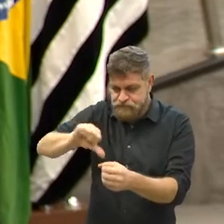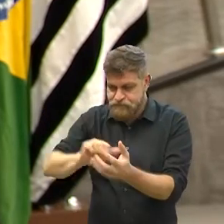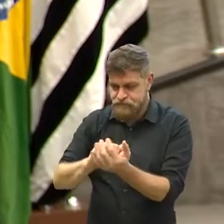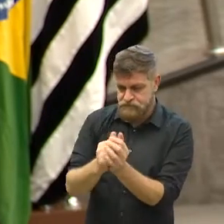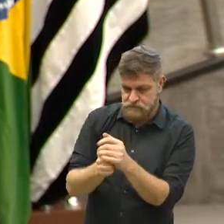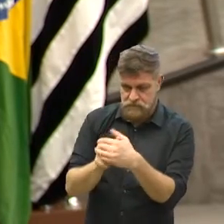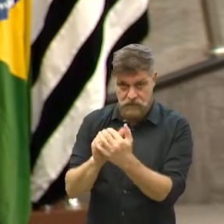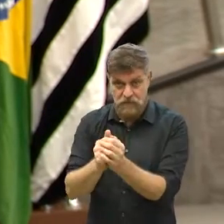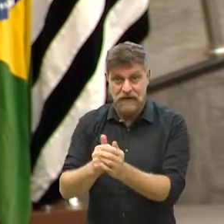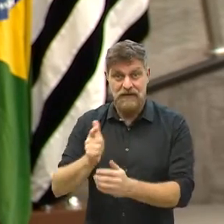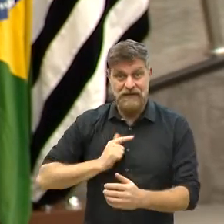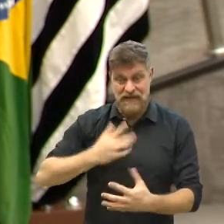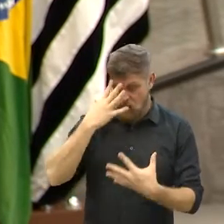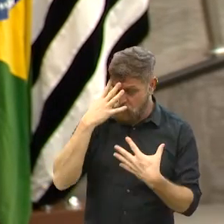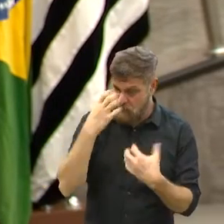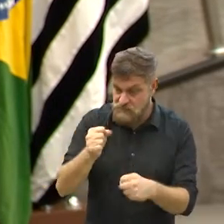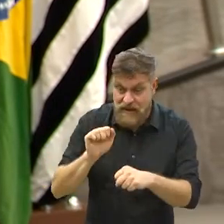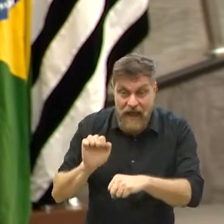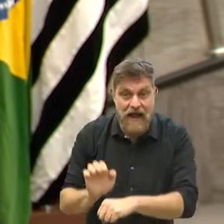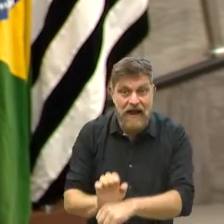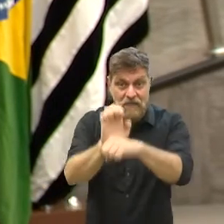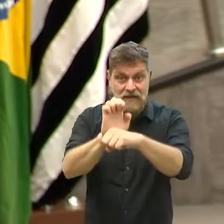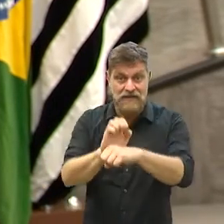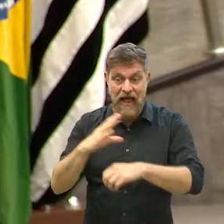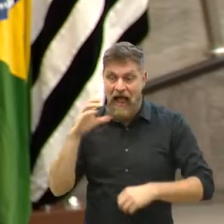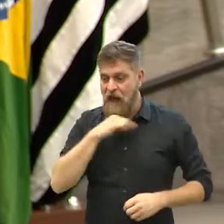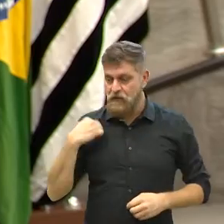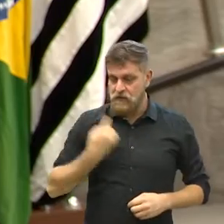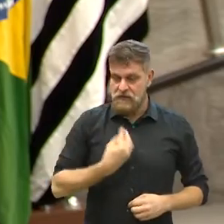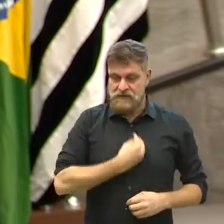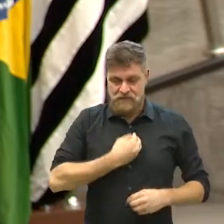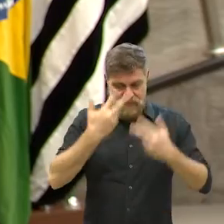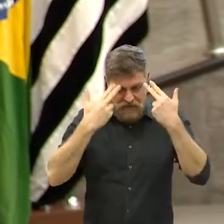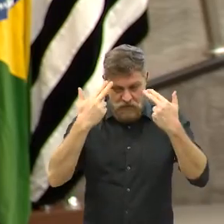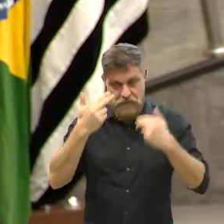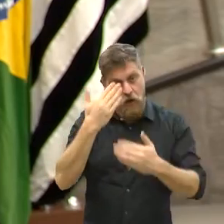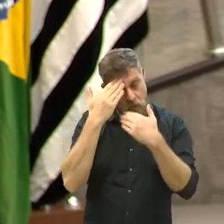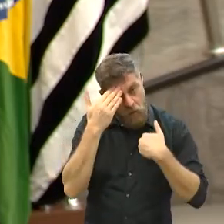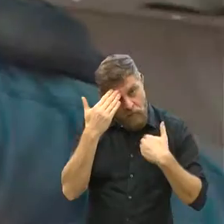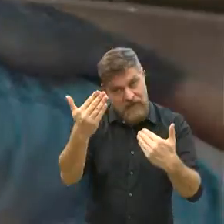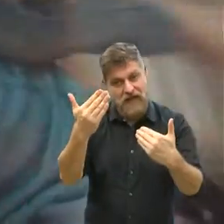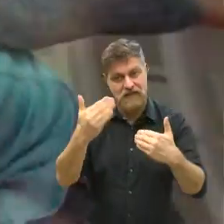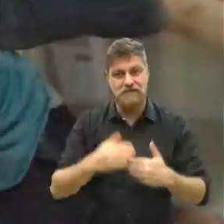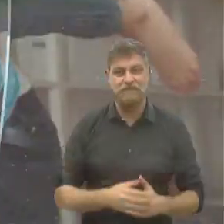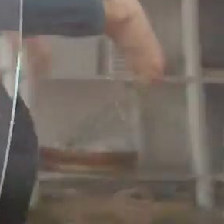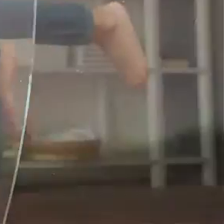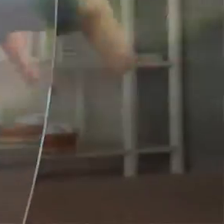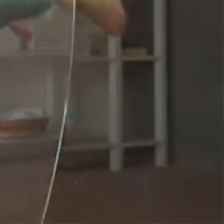mais, e que tenham fé e esperança que logo estaremos retornando. Muito obrigado.